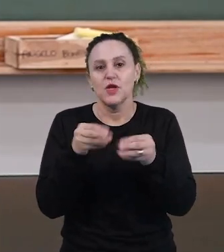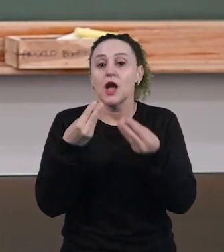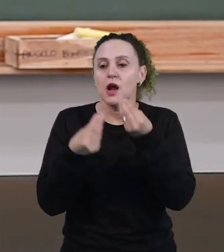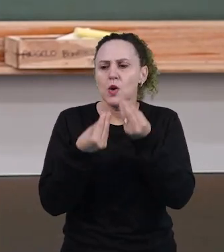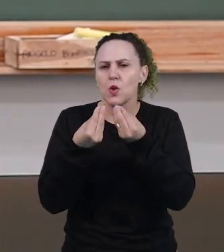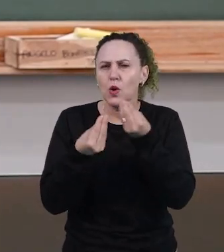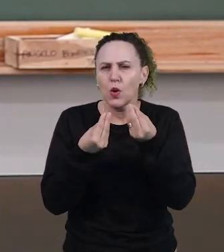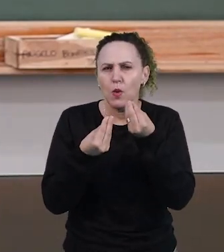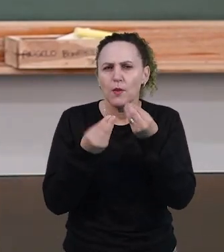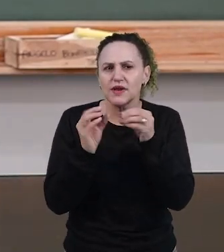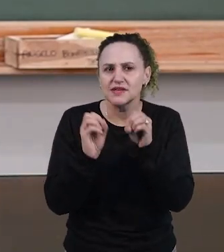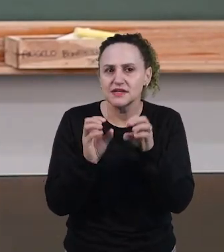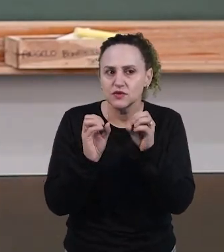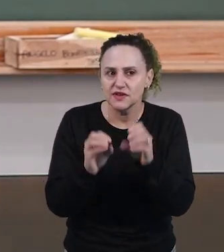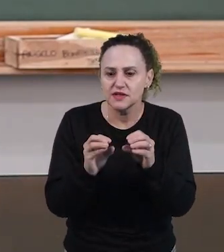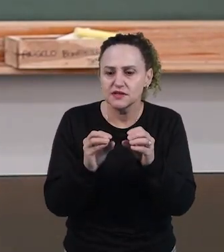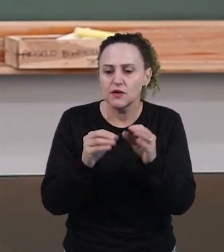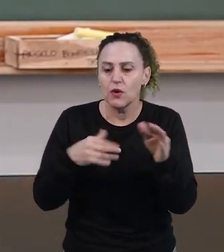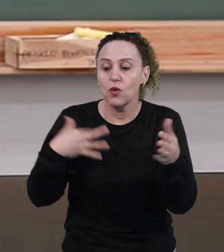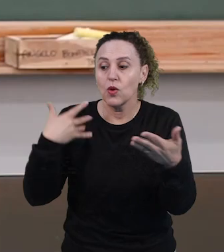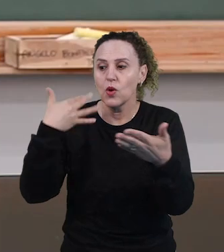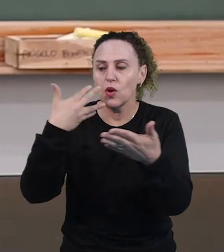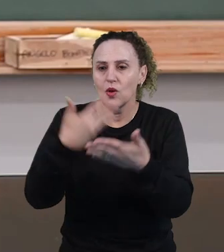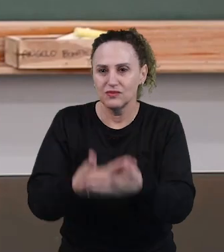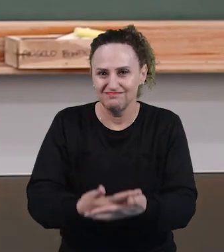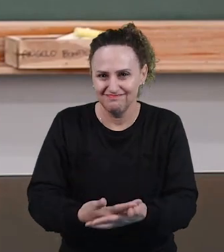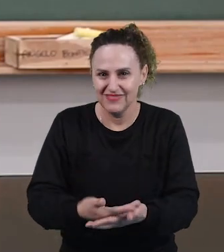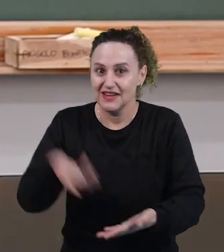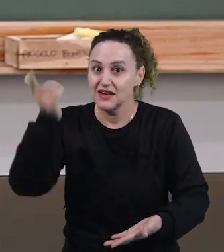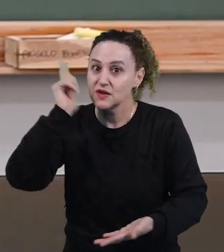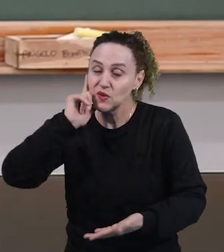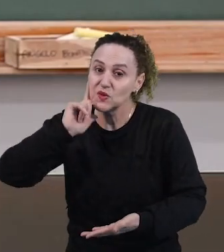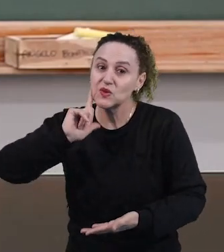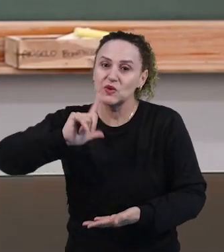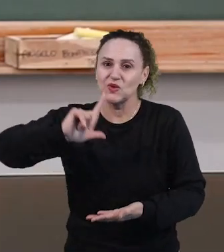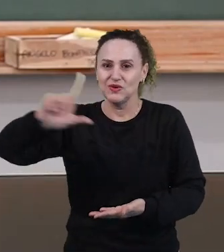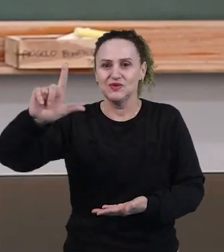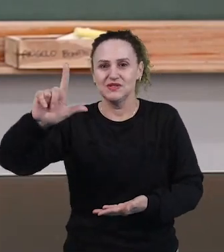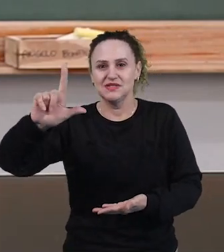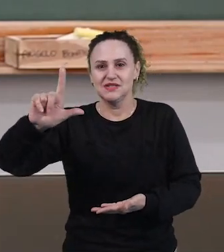que essa educação foi se dando ao longo do processo para que ele conseguisse